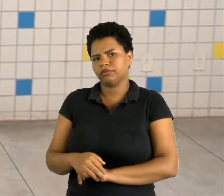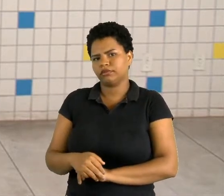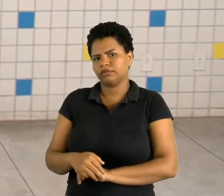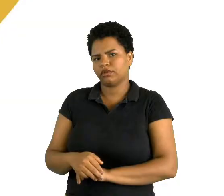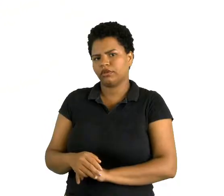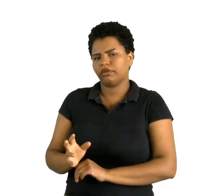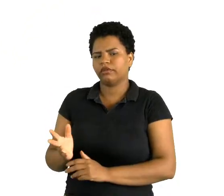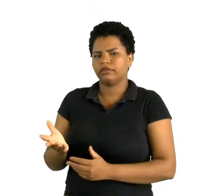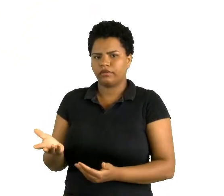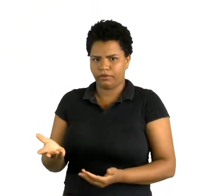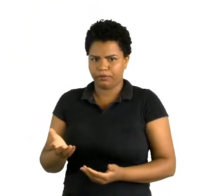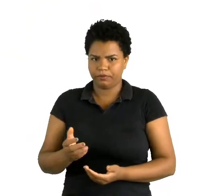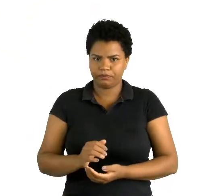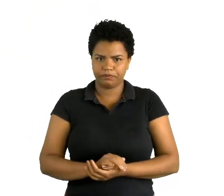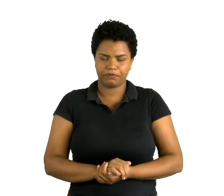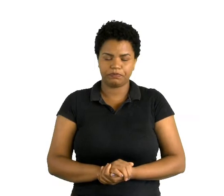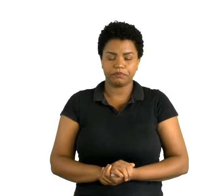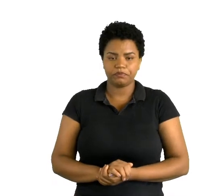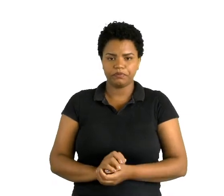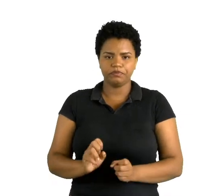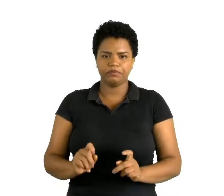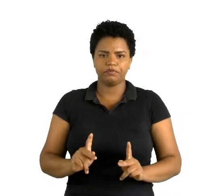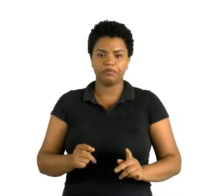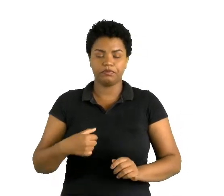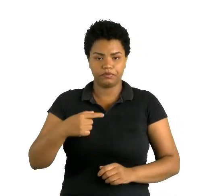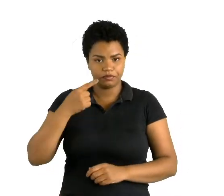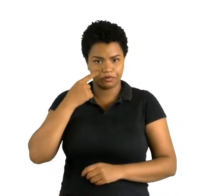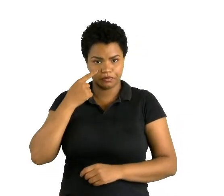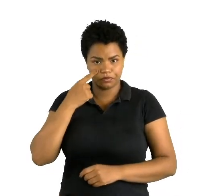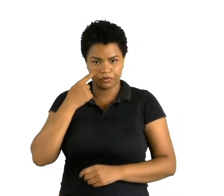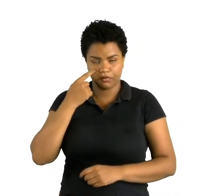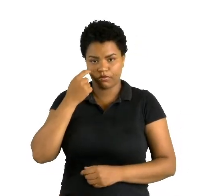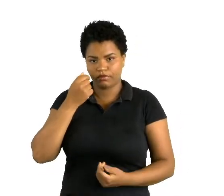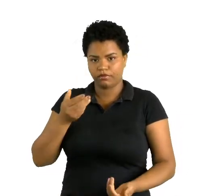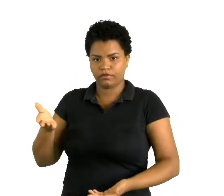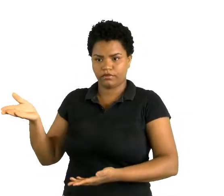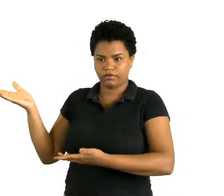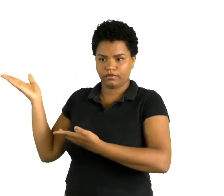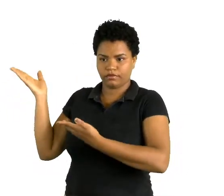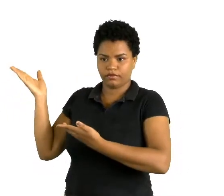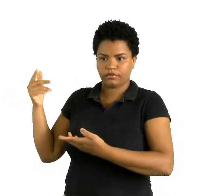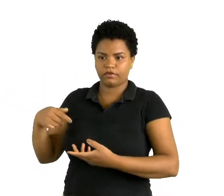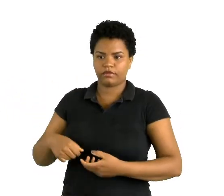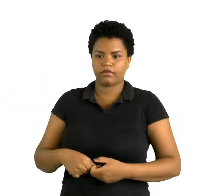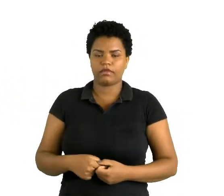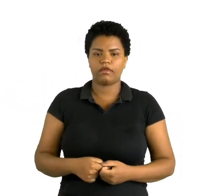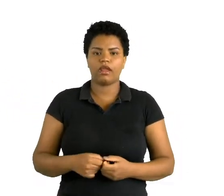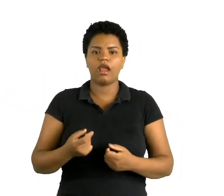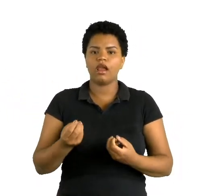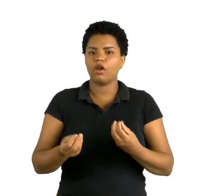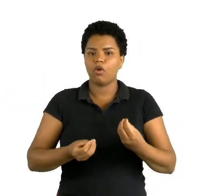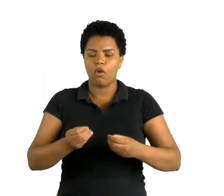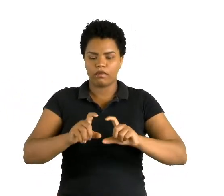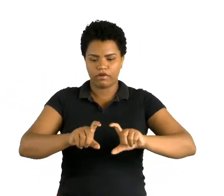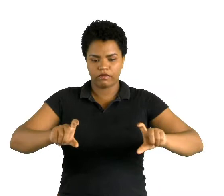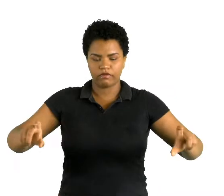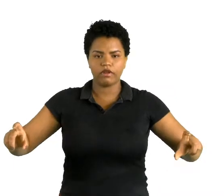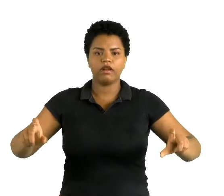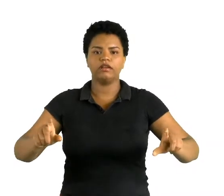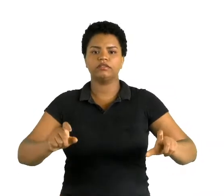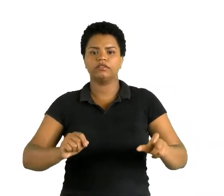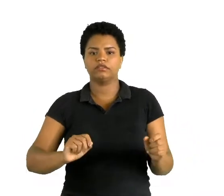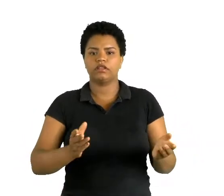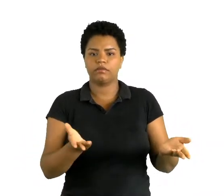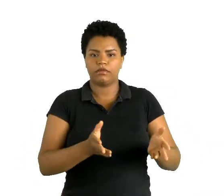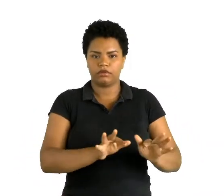estático, ok? Então, observem aí que eu trouxe para vocês a formação do Simple Present e do Present Continuous.